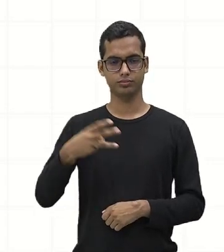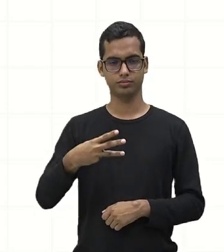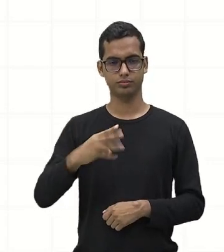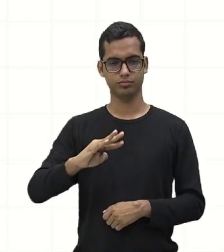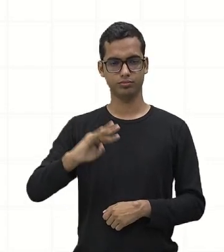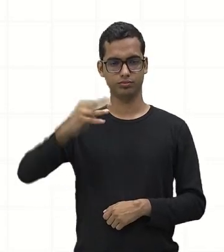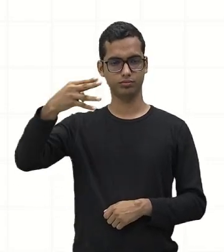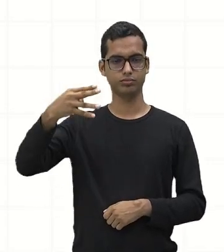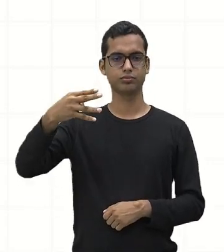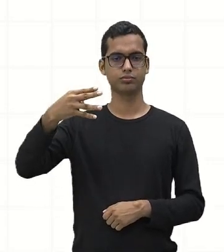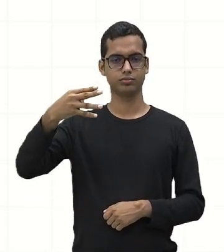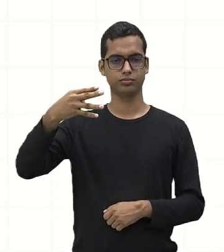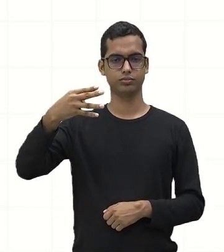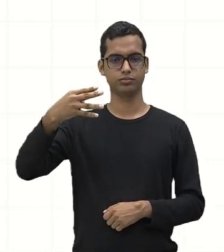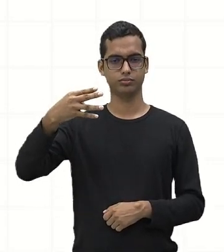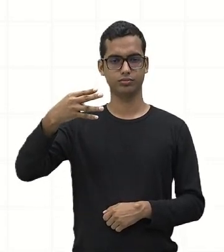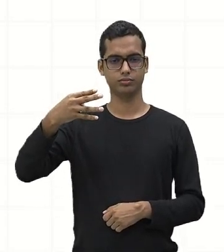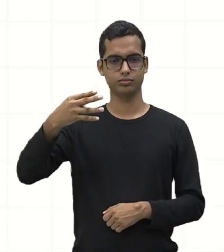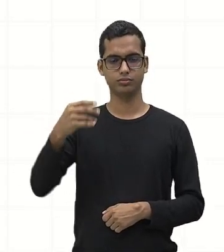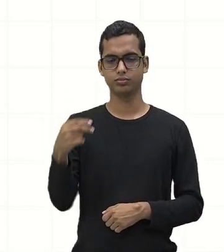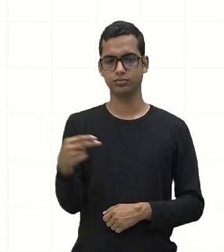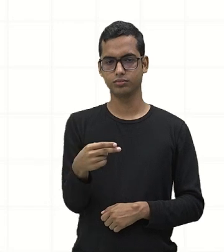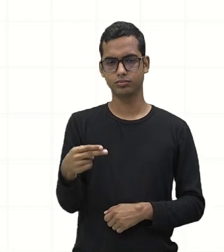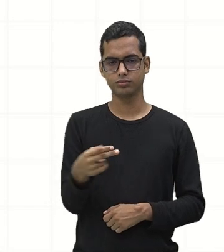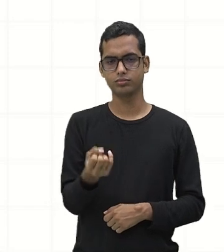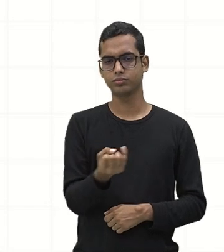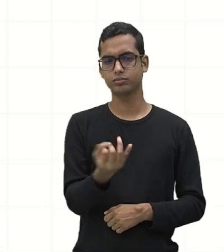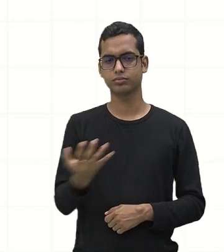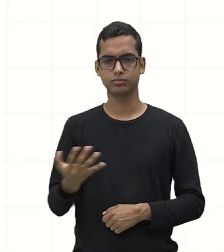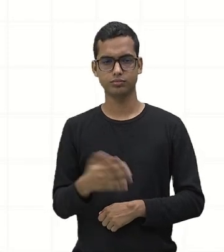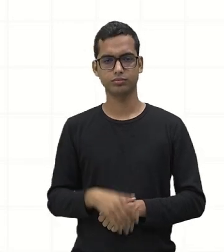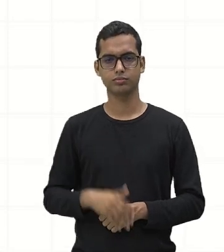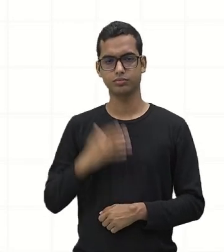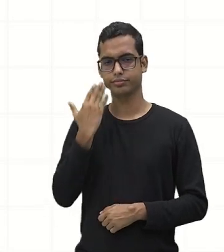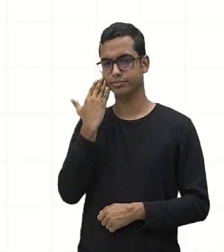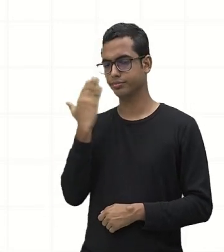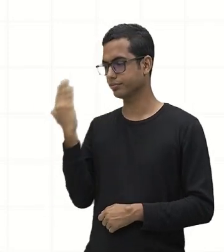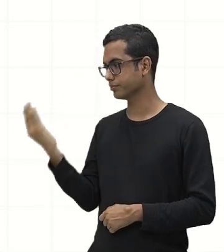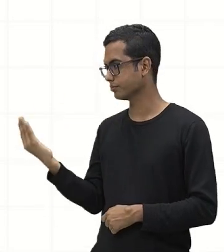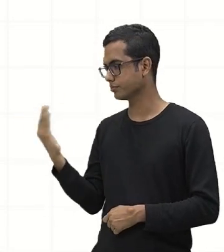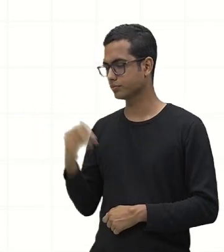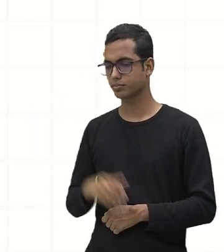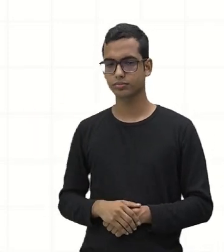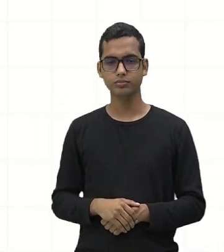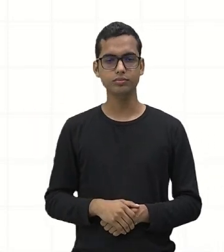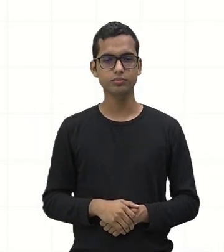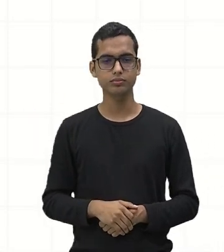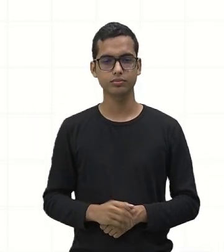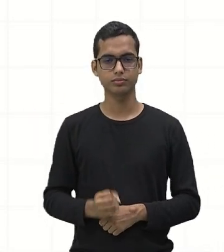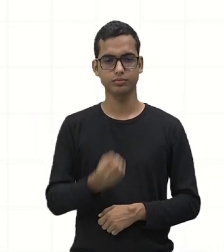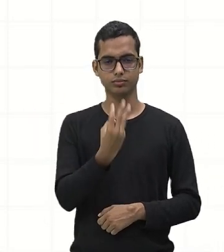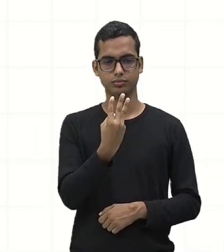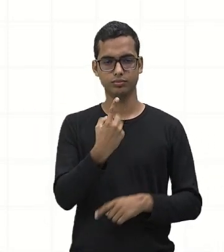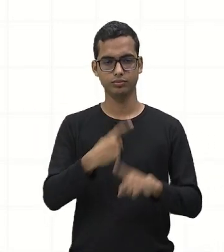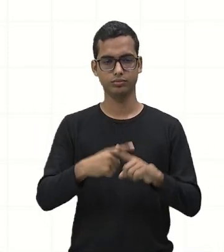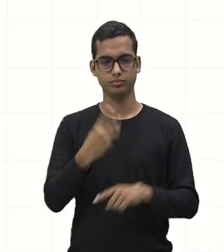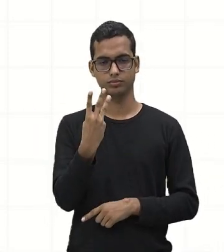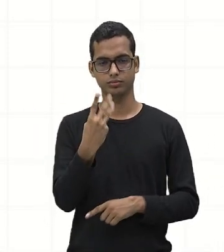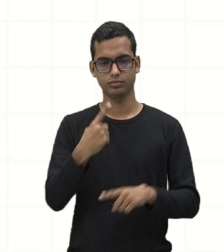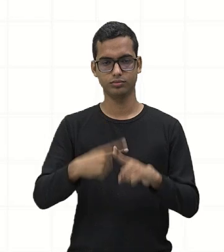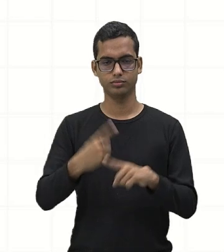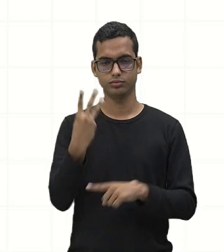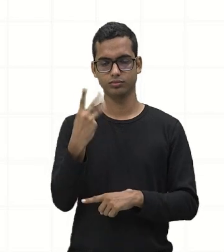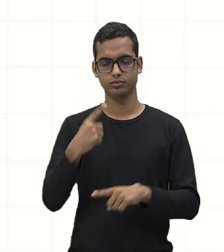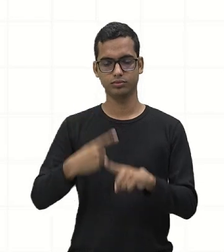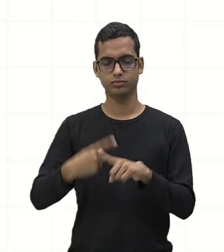É igual a 3 vezes 3. Agora estou botando um pontinho. Vezes 3, né? 4, ele